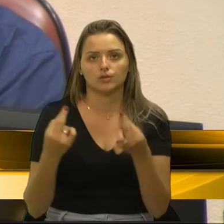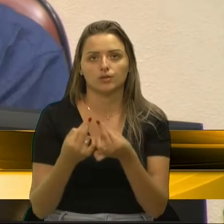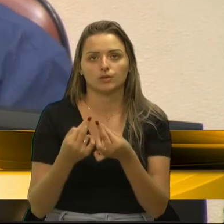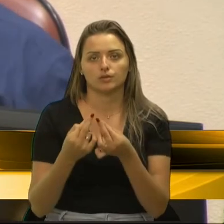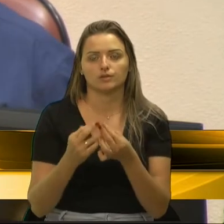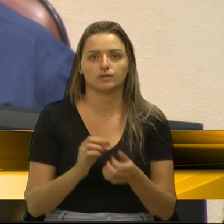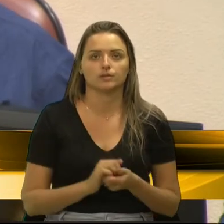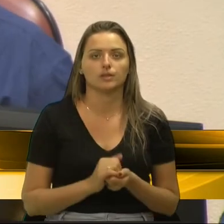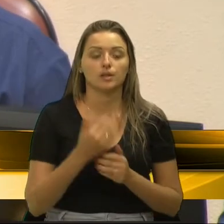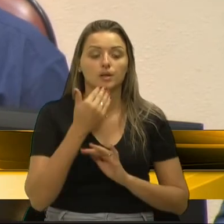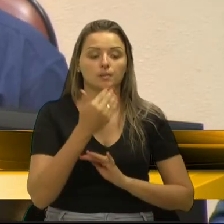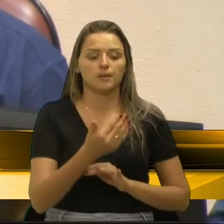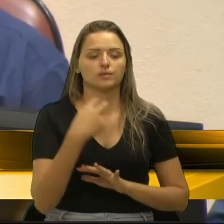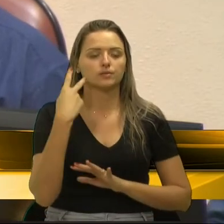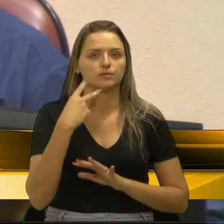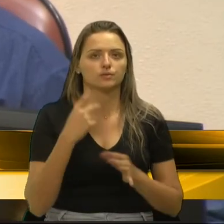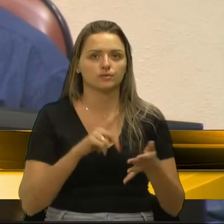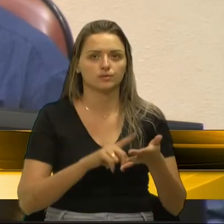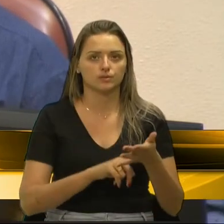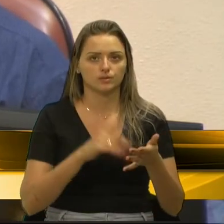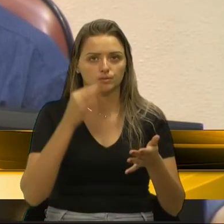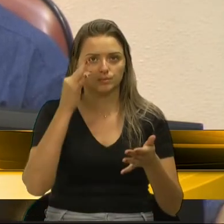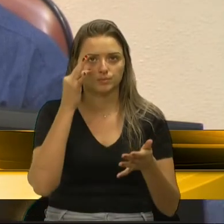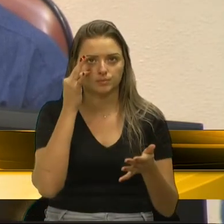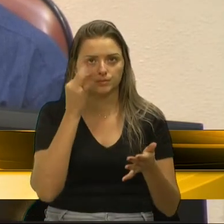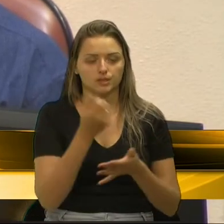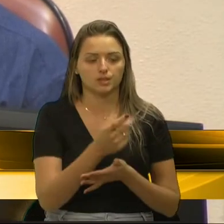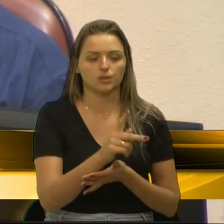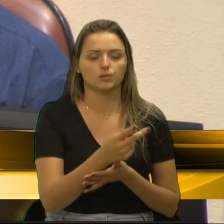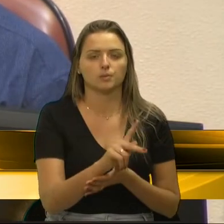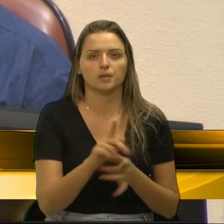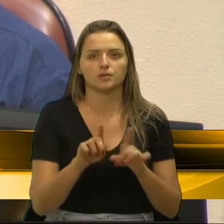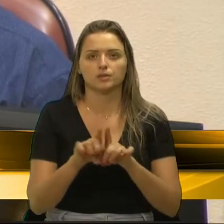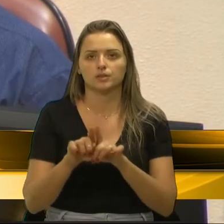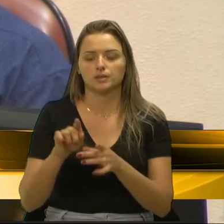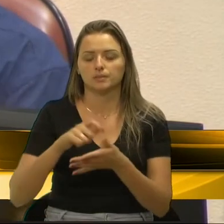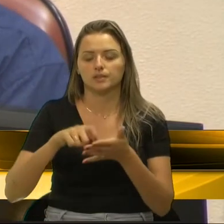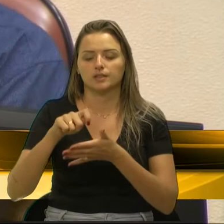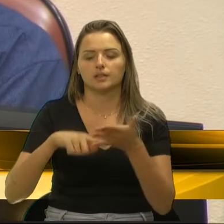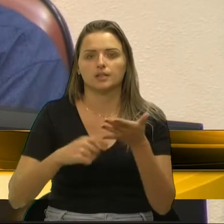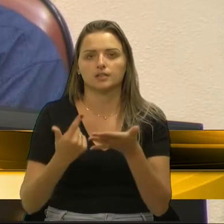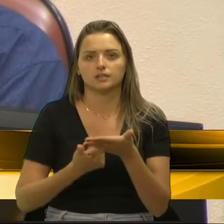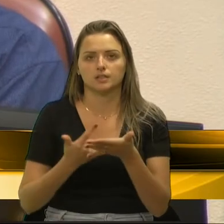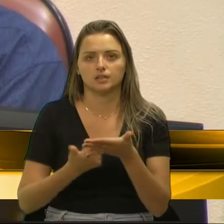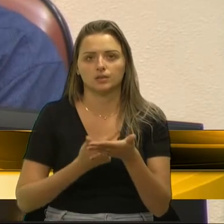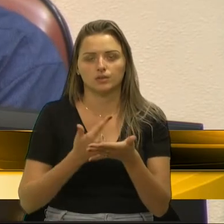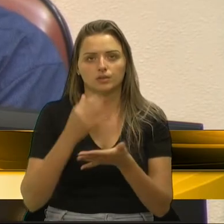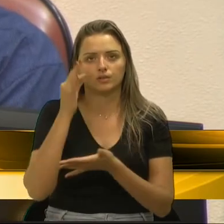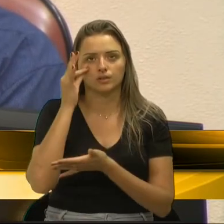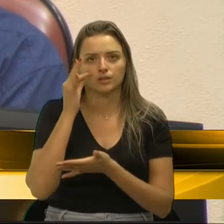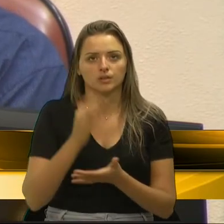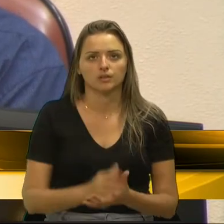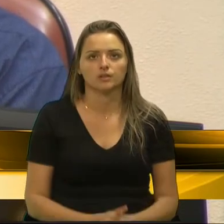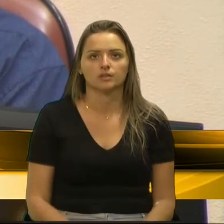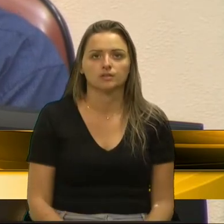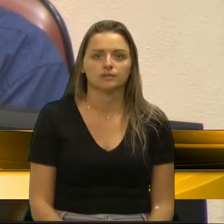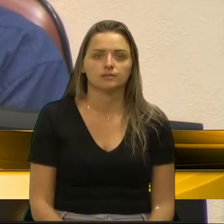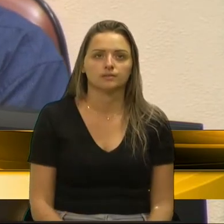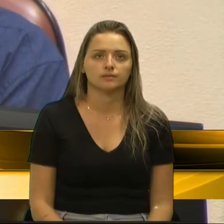sessão. Solicito aos vereadores que procedam ao registro de presença no terminal eletrônico e também no livro de